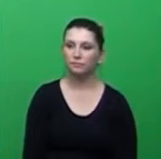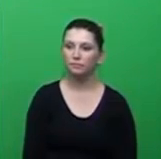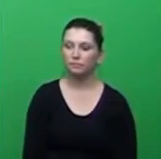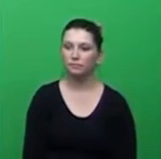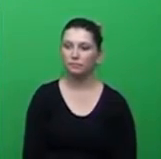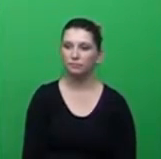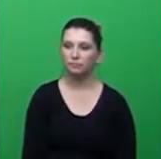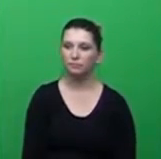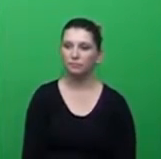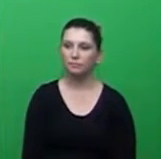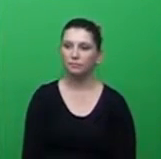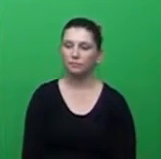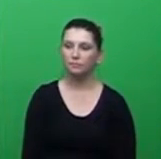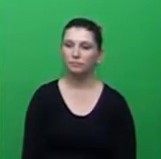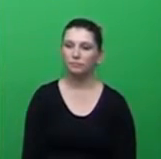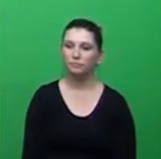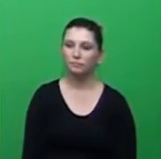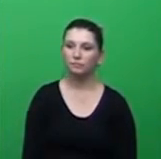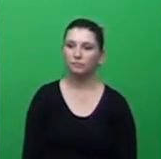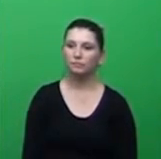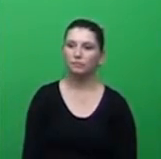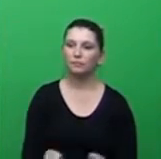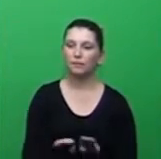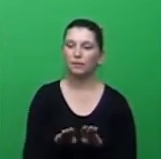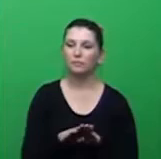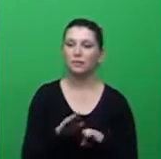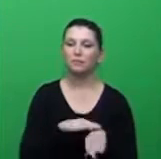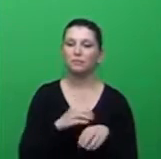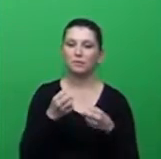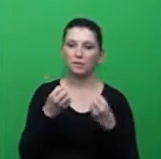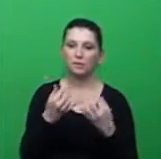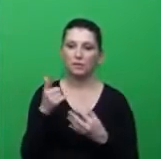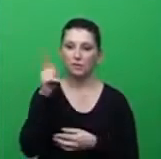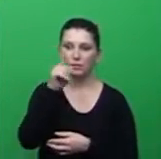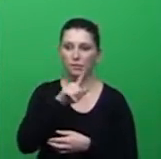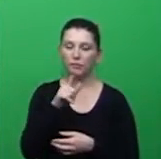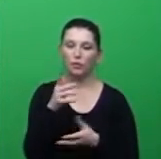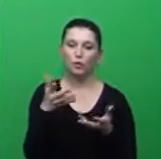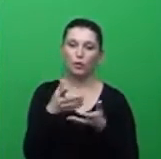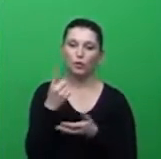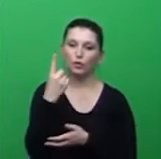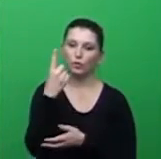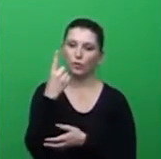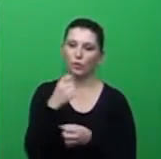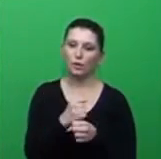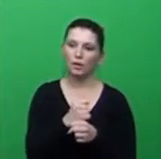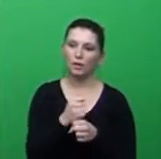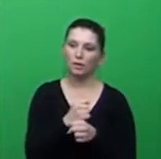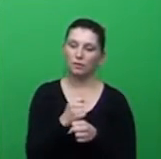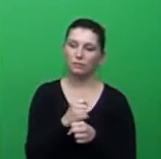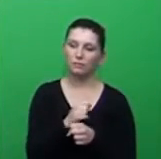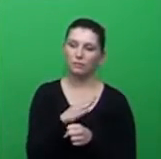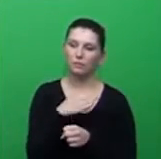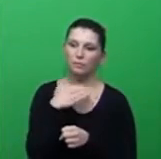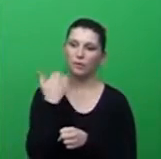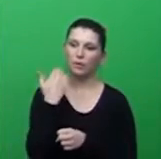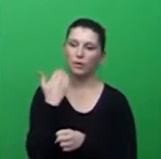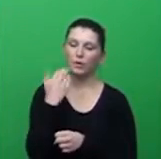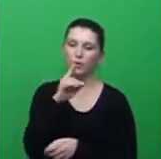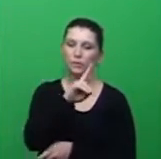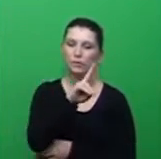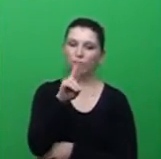gaúchas. E outra questão de ordem, senhor presidente, hoje faz um ano da morte do grande líder catarinense Luiz Henrique da